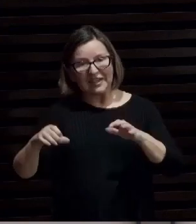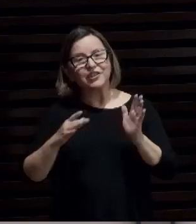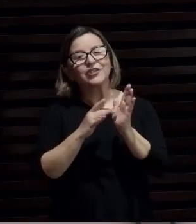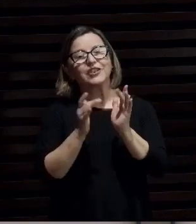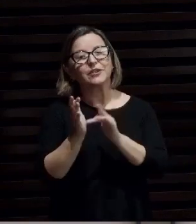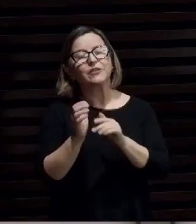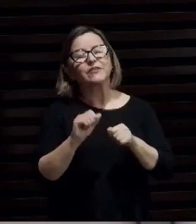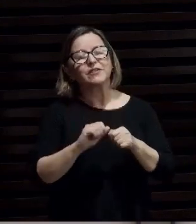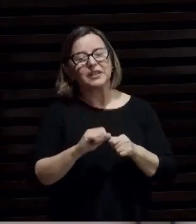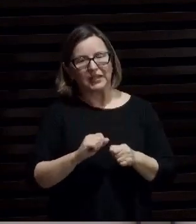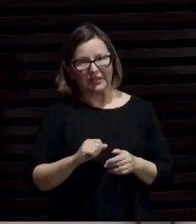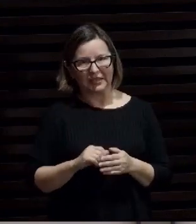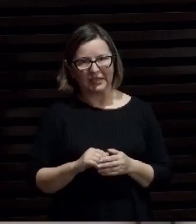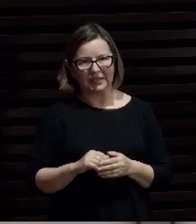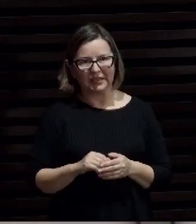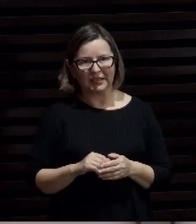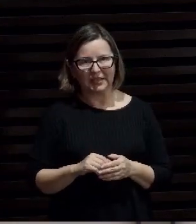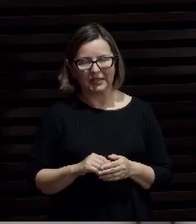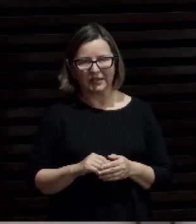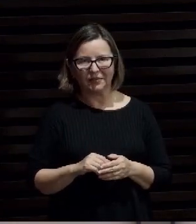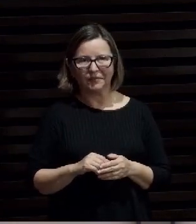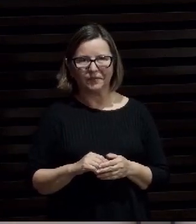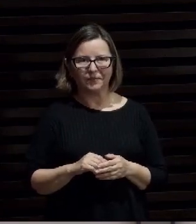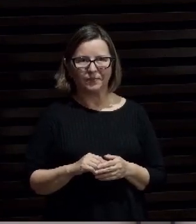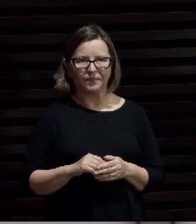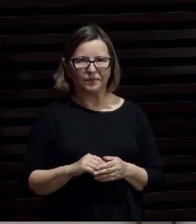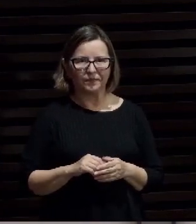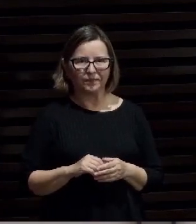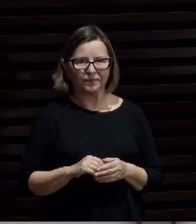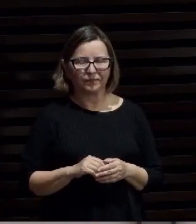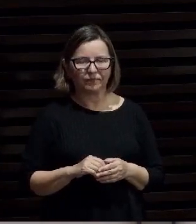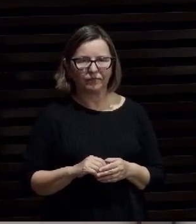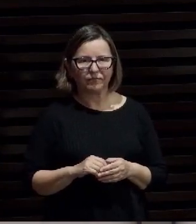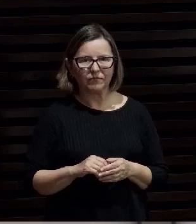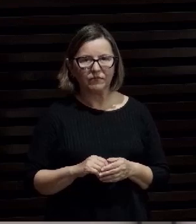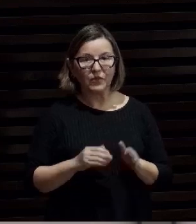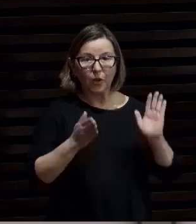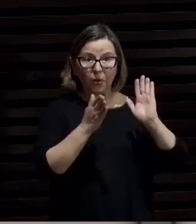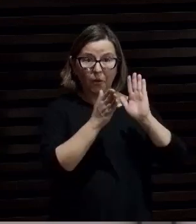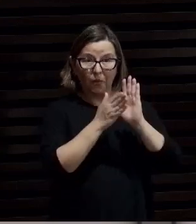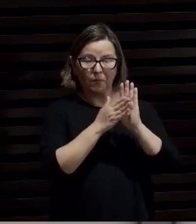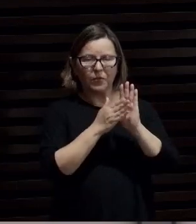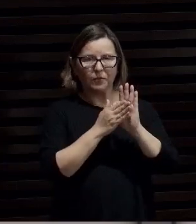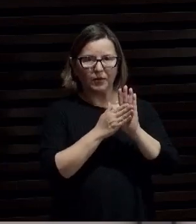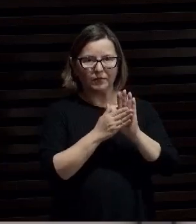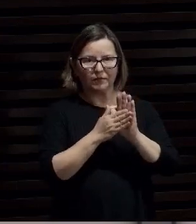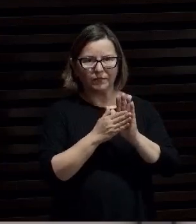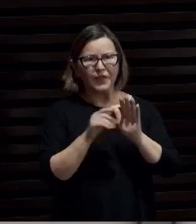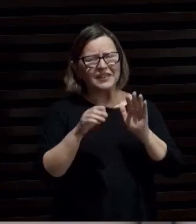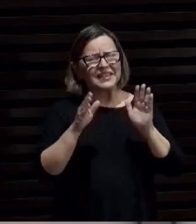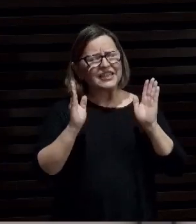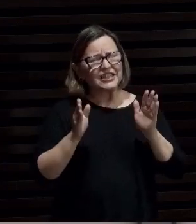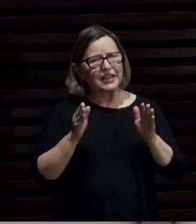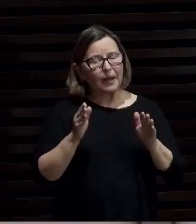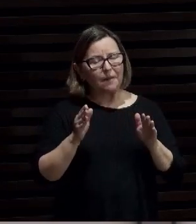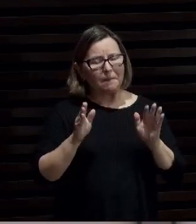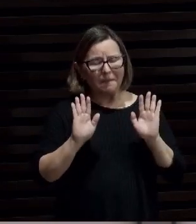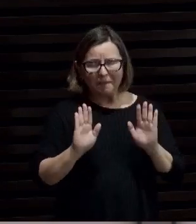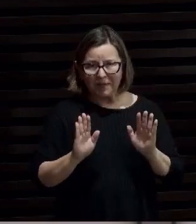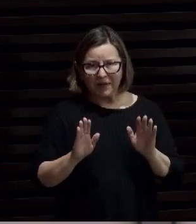Se ele podia fazer, por que ele não continuou fazendo até hoje? Porque o propósito... Você já parou para pensar, meus amados, que Jesus